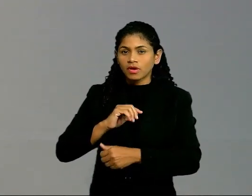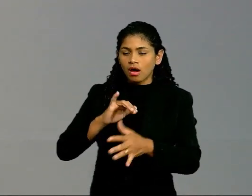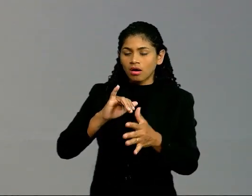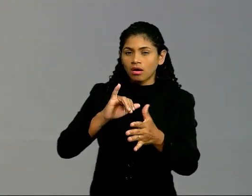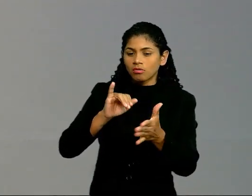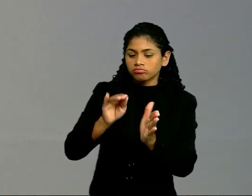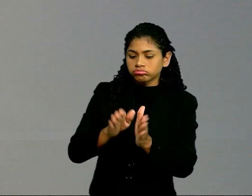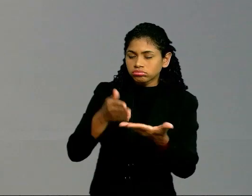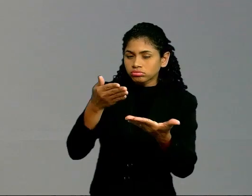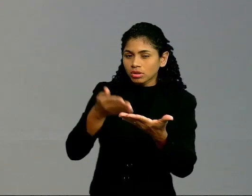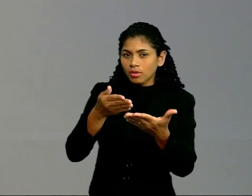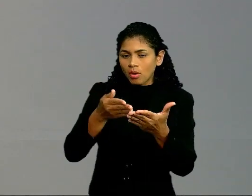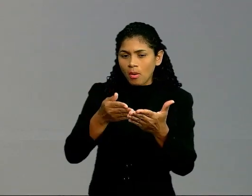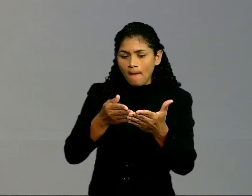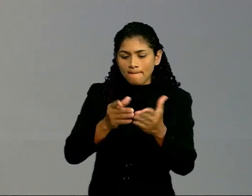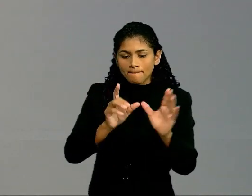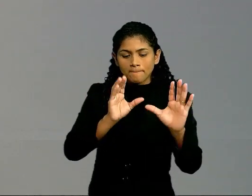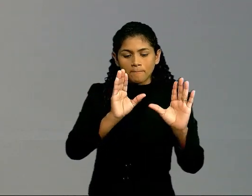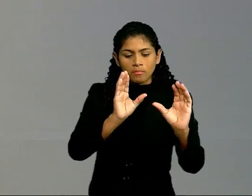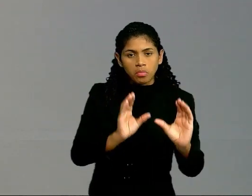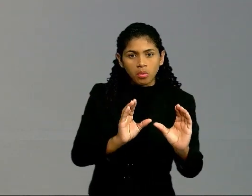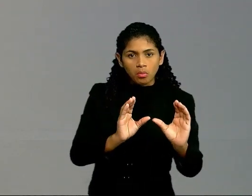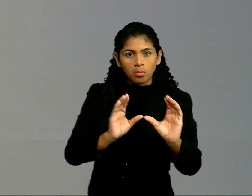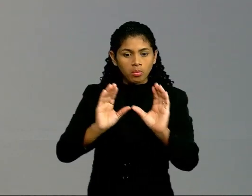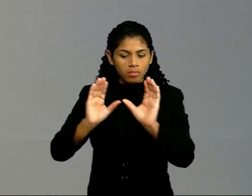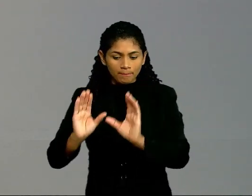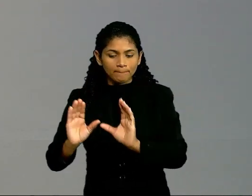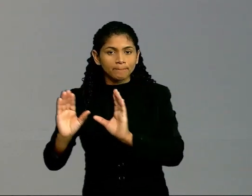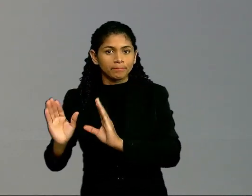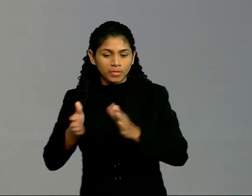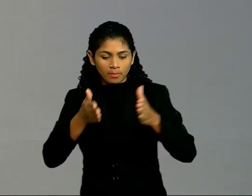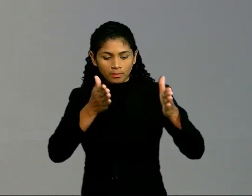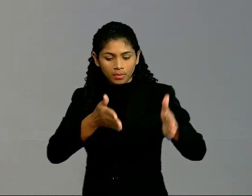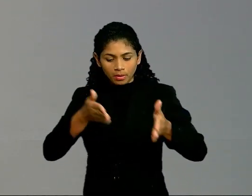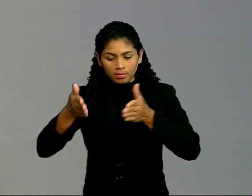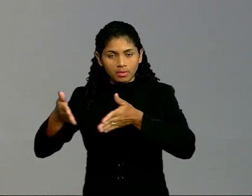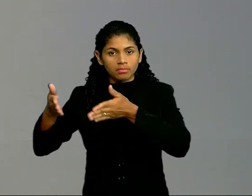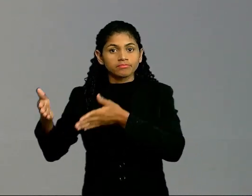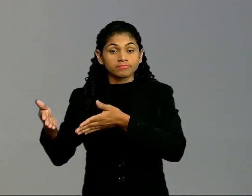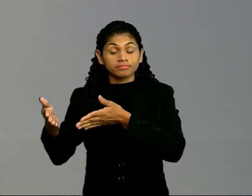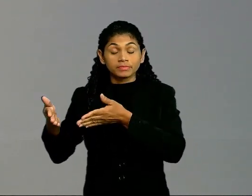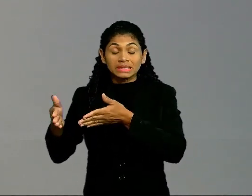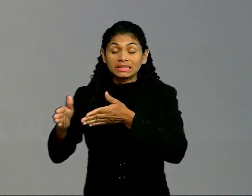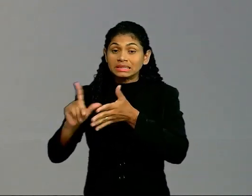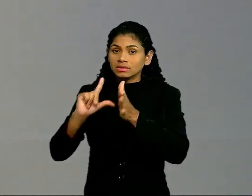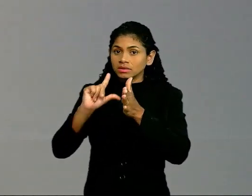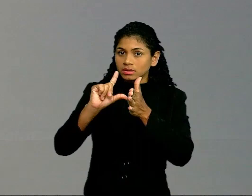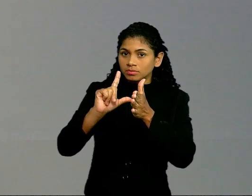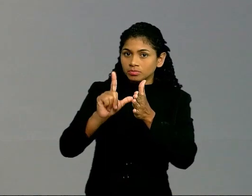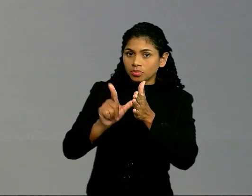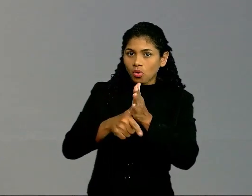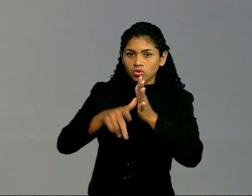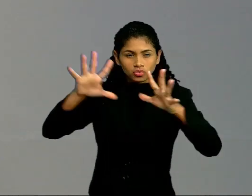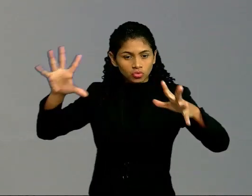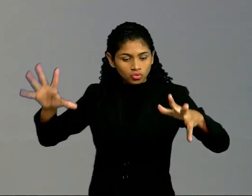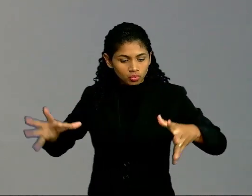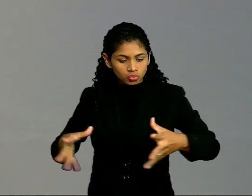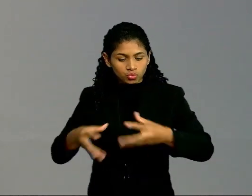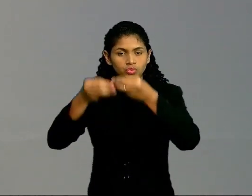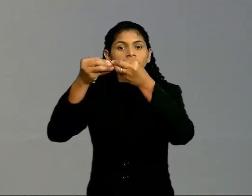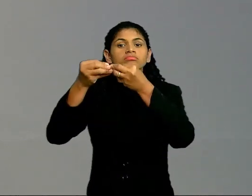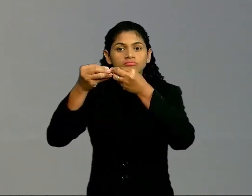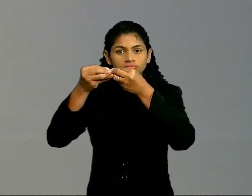e posteriormente é que essa obra ela entra aí de uma maneira completa para reprodução, inclusive considerado